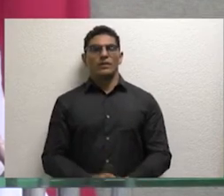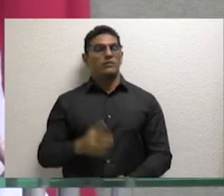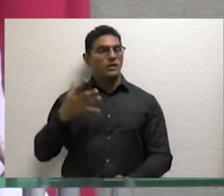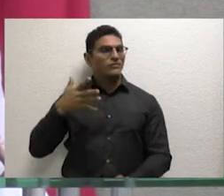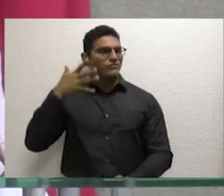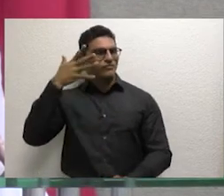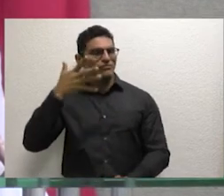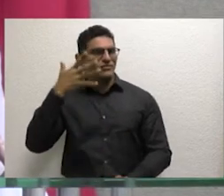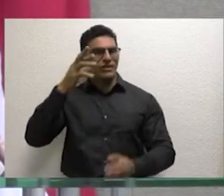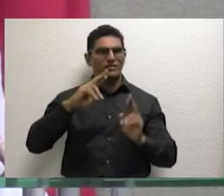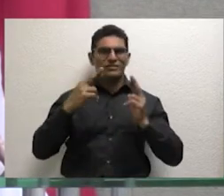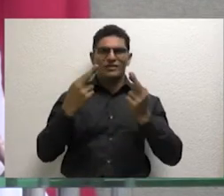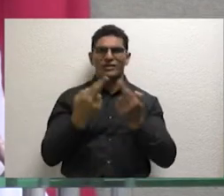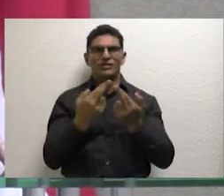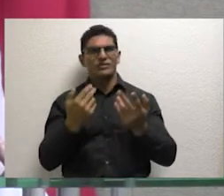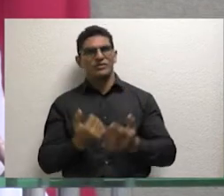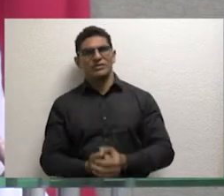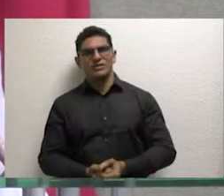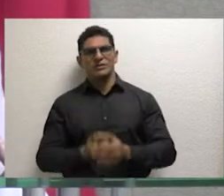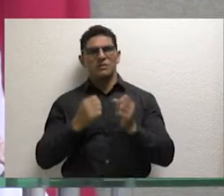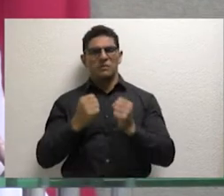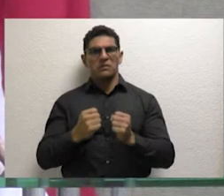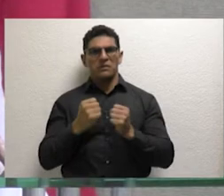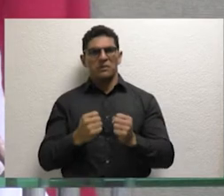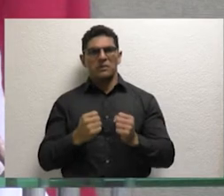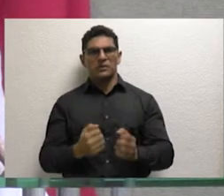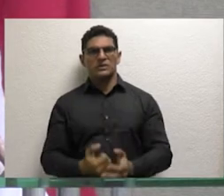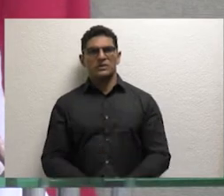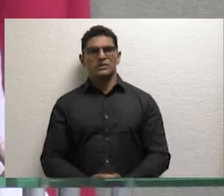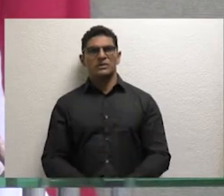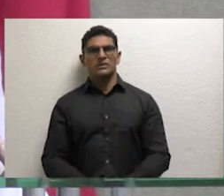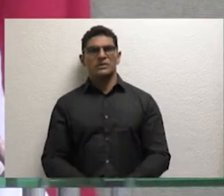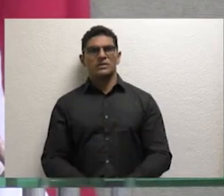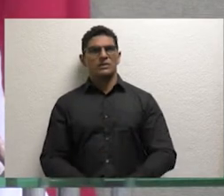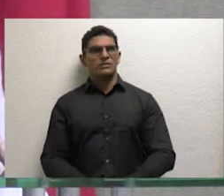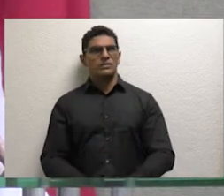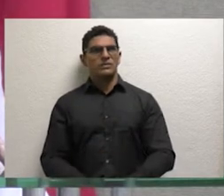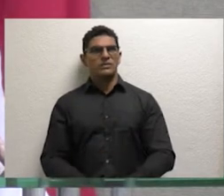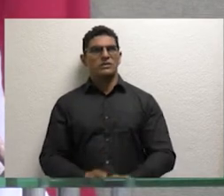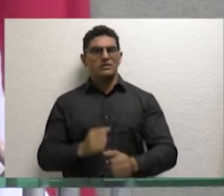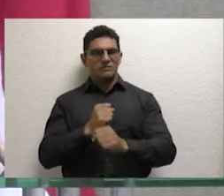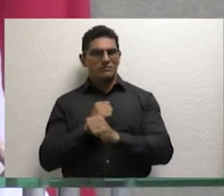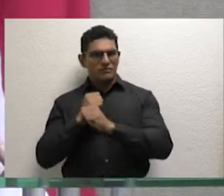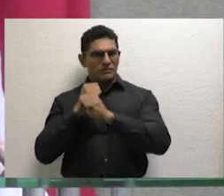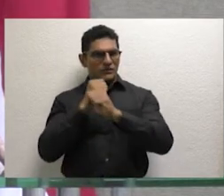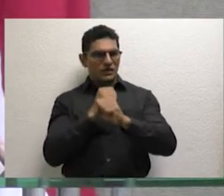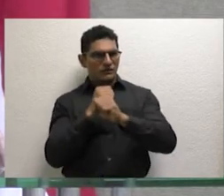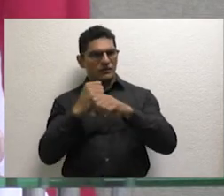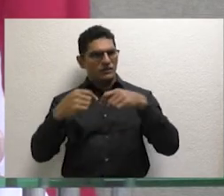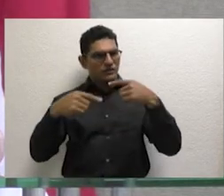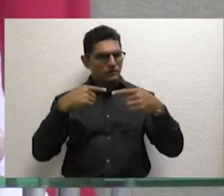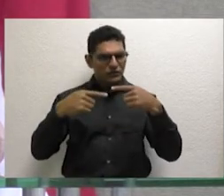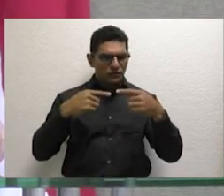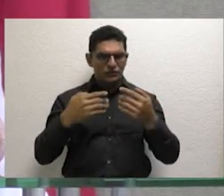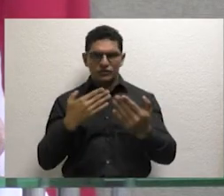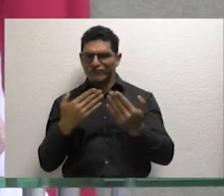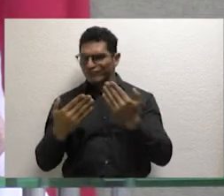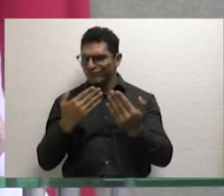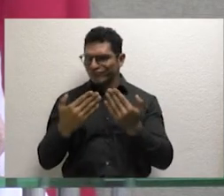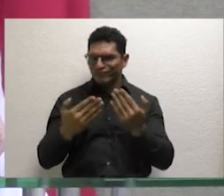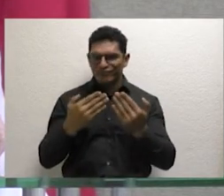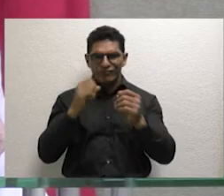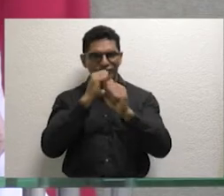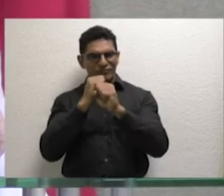vários fóruns nós possamos inserir e defender e discutir o modelo Zona Franca quem